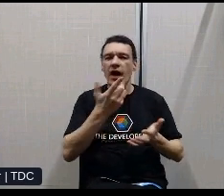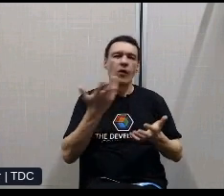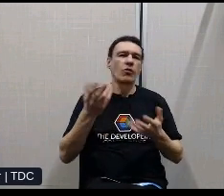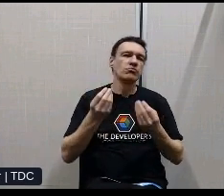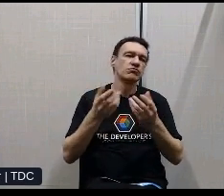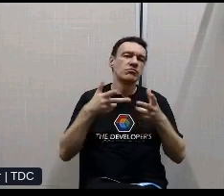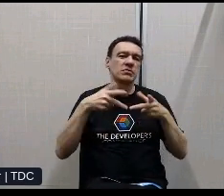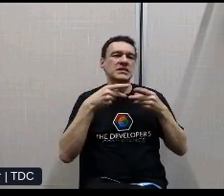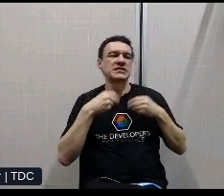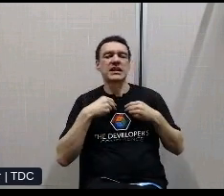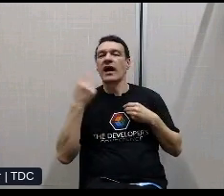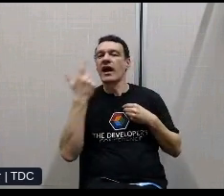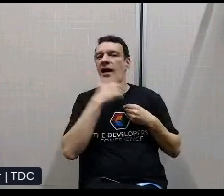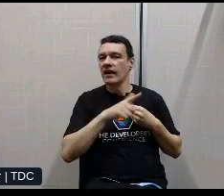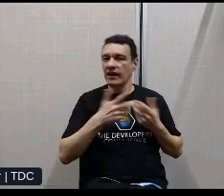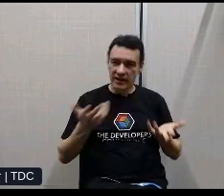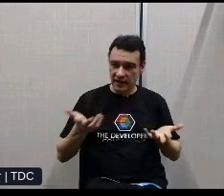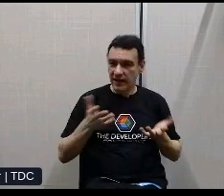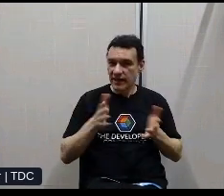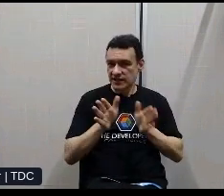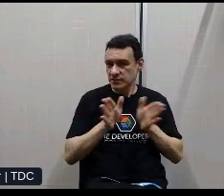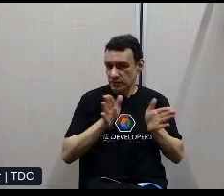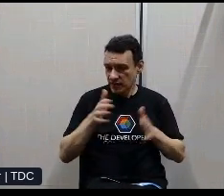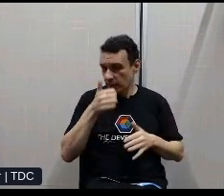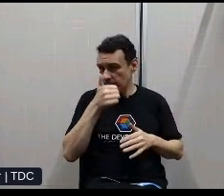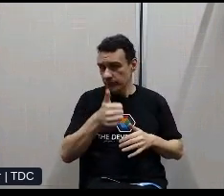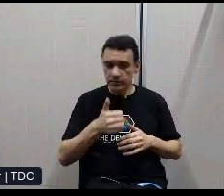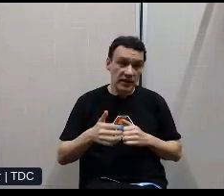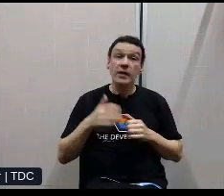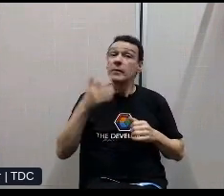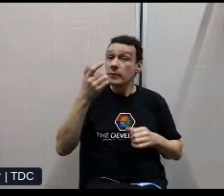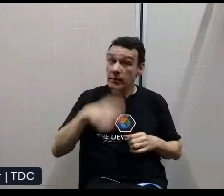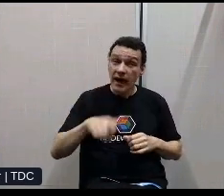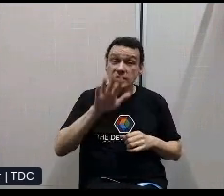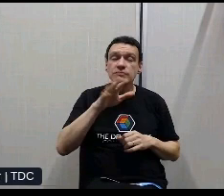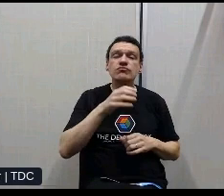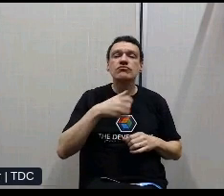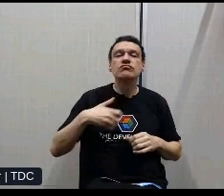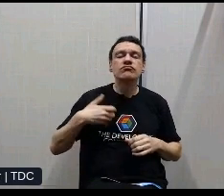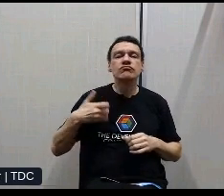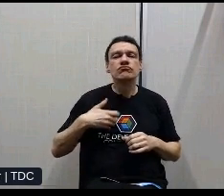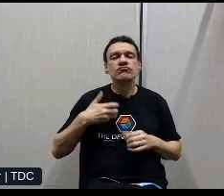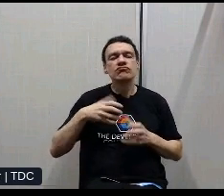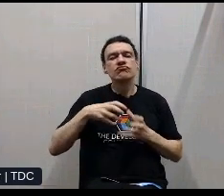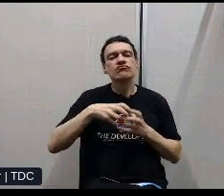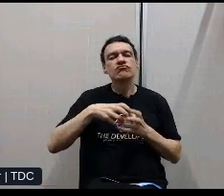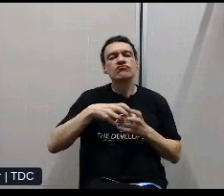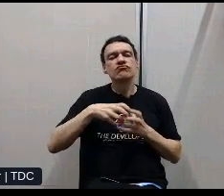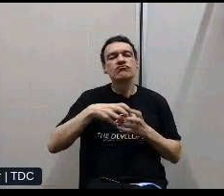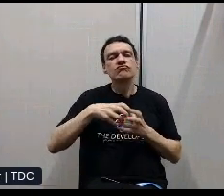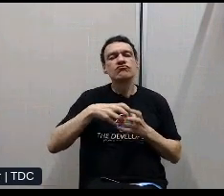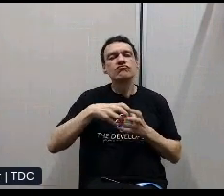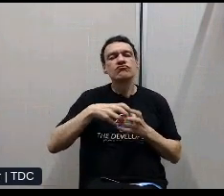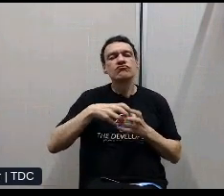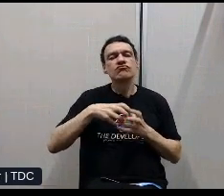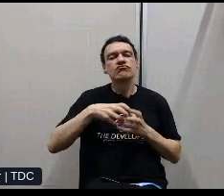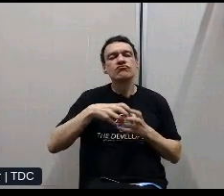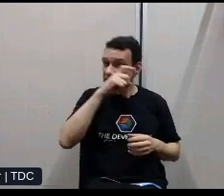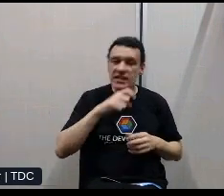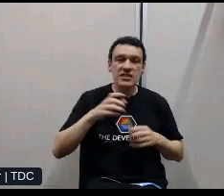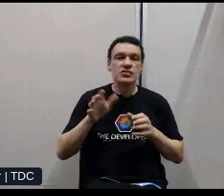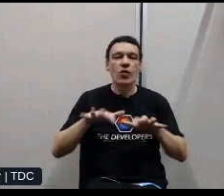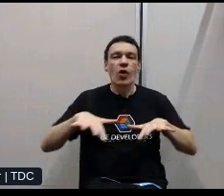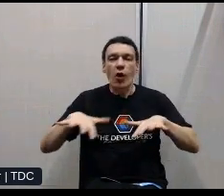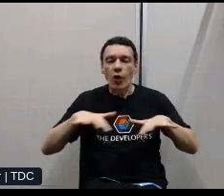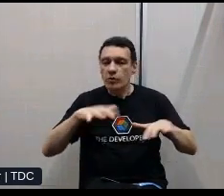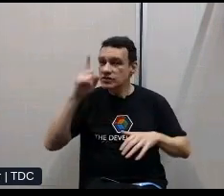que vem atender pessoas idosas no contexto da situação. Então, principalmente o idoso, que ele tem uma dificuldade de locomoção, que